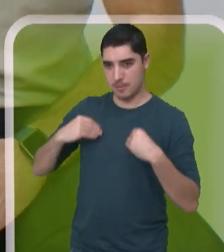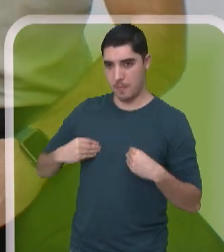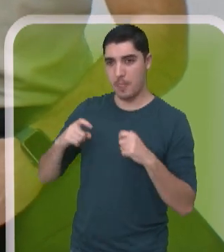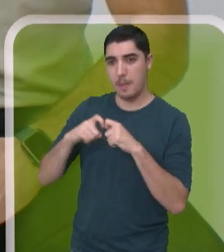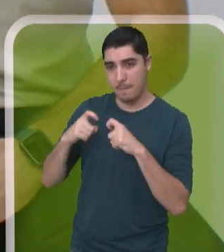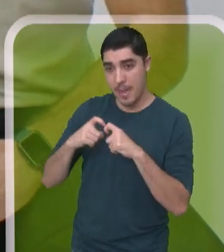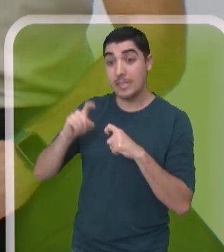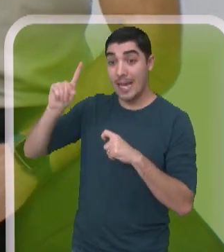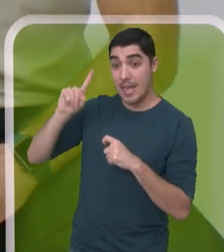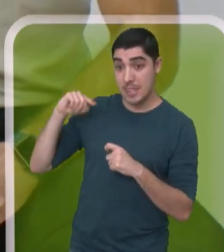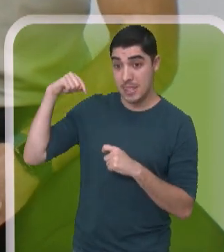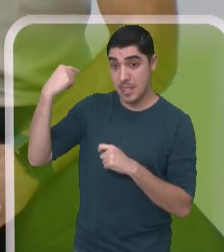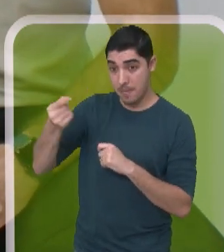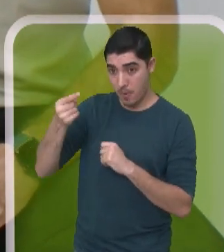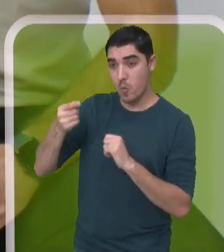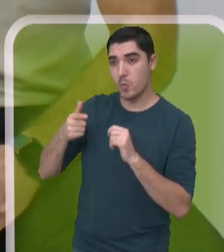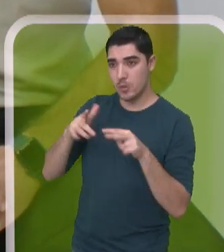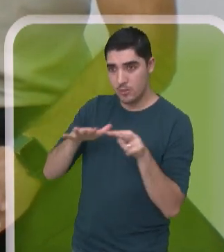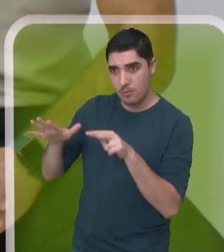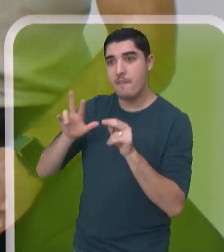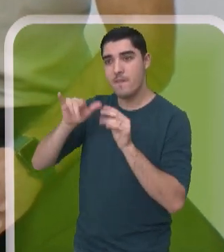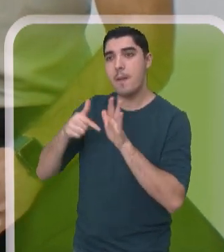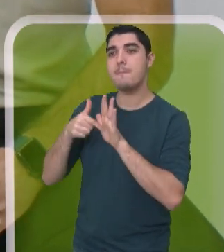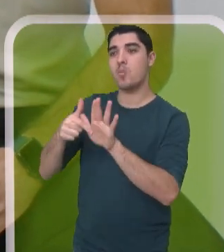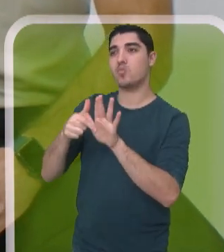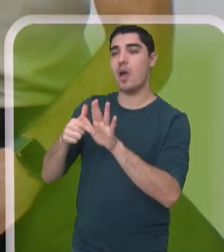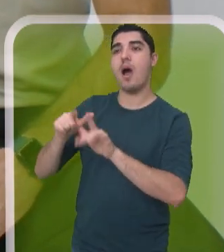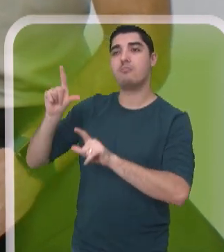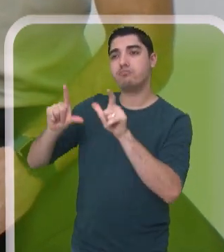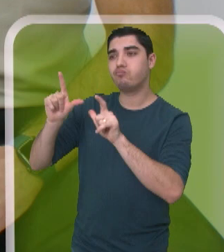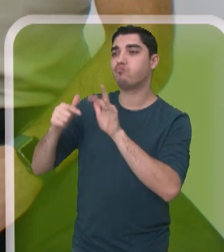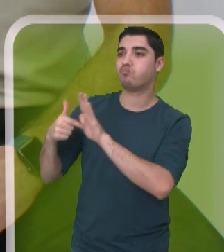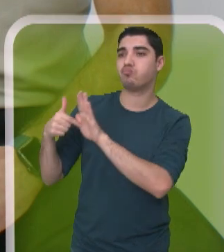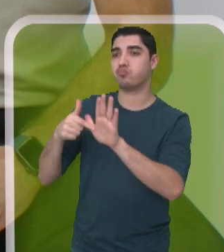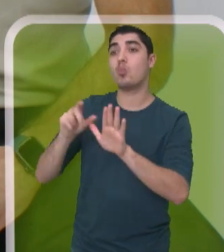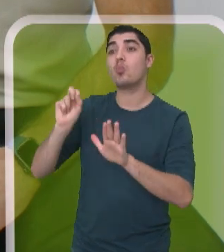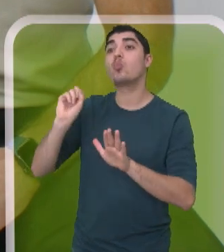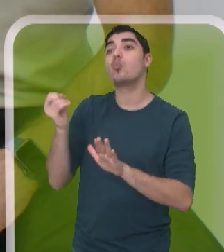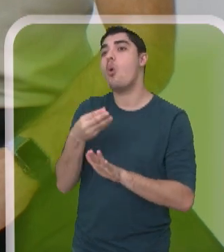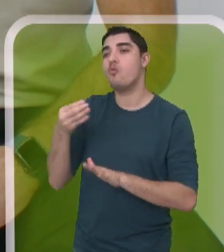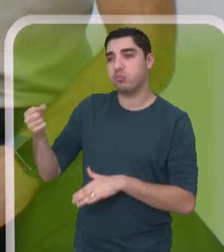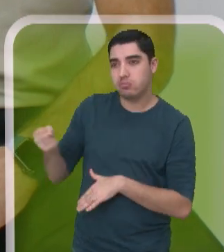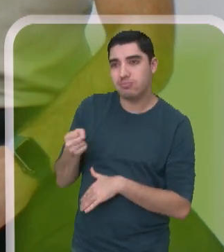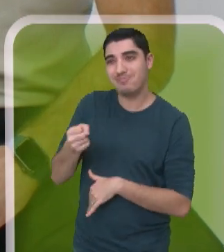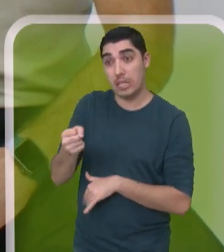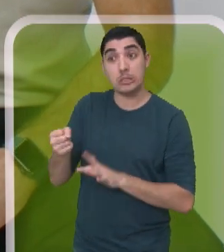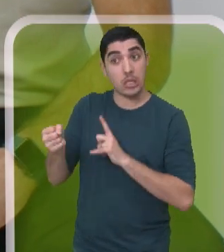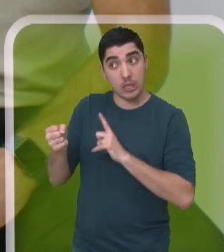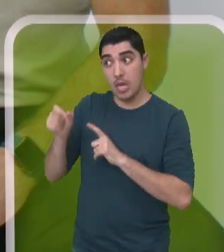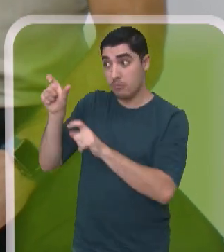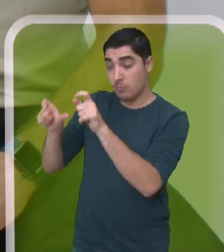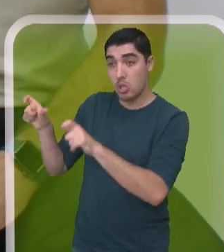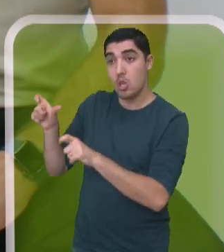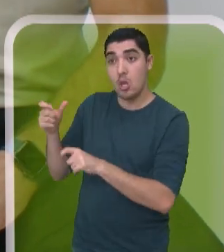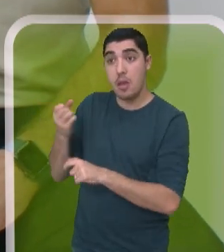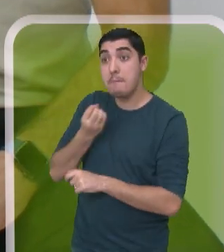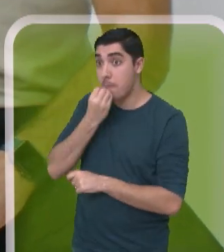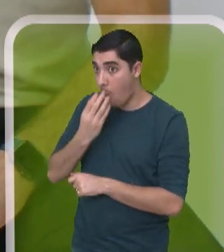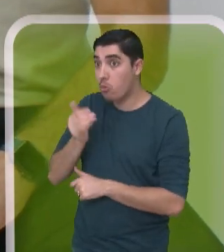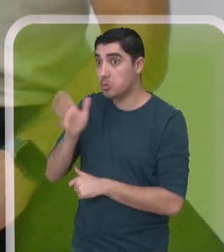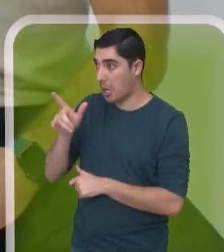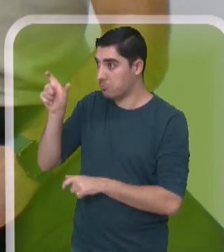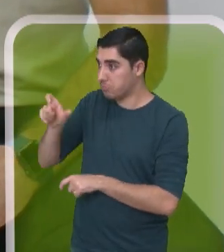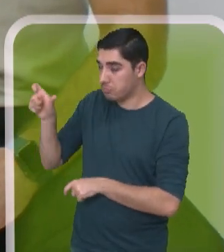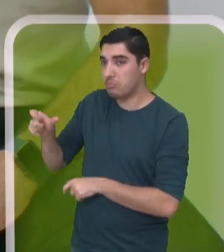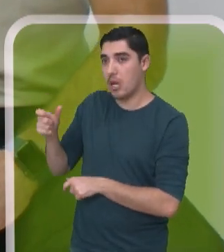anunciar para a imprensa, né, as primeiras contratações. Já tem um bom número de atletas com pré-contratos. Tem alguns